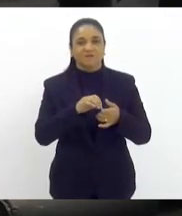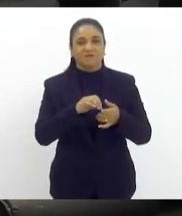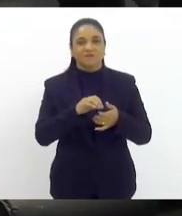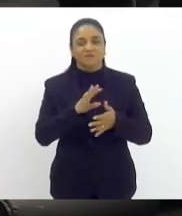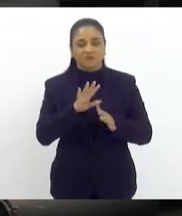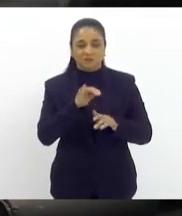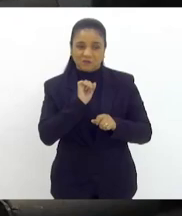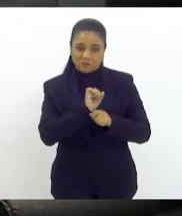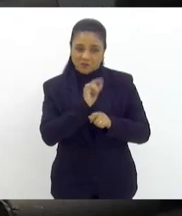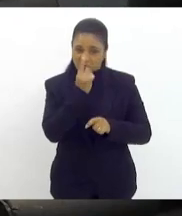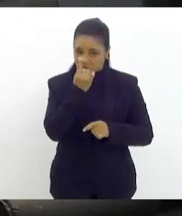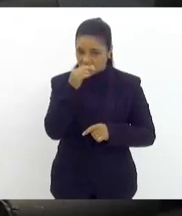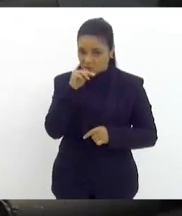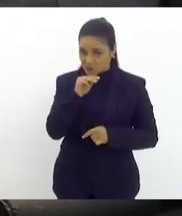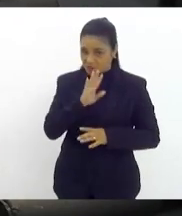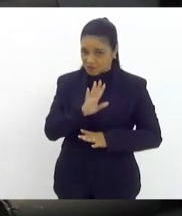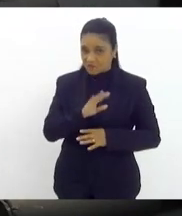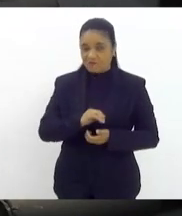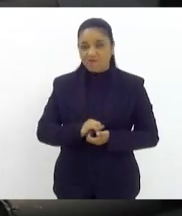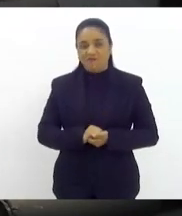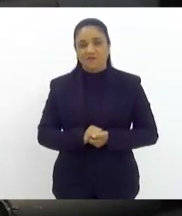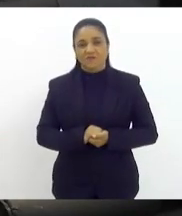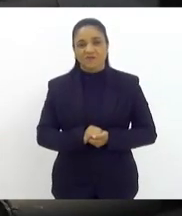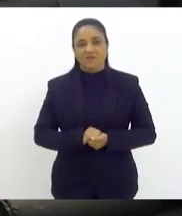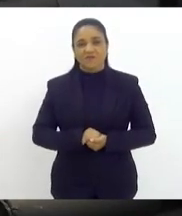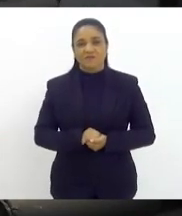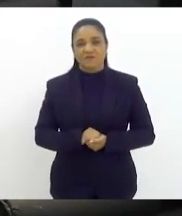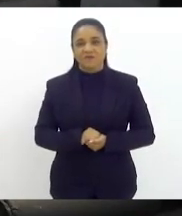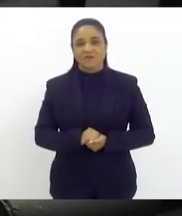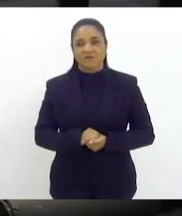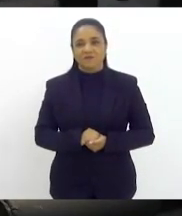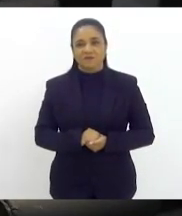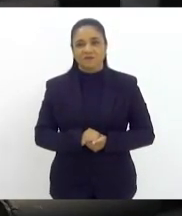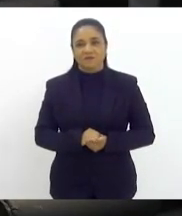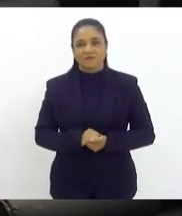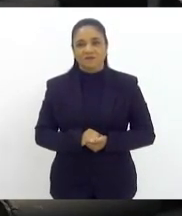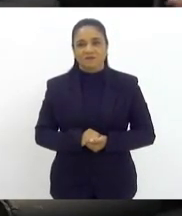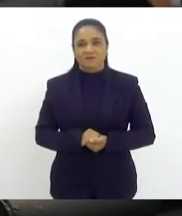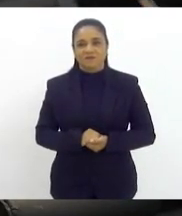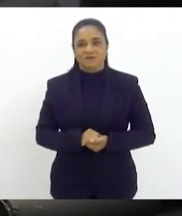Espera aí, um minutinho aqui. O deputado. Abre a sessão.